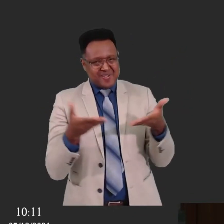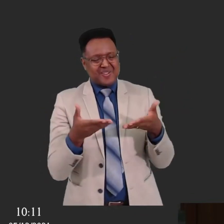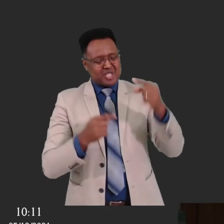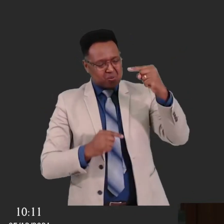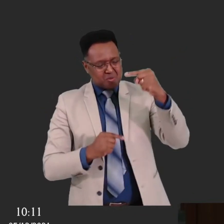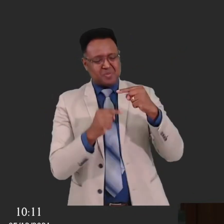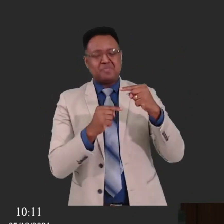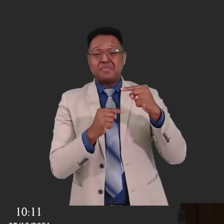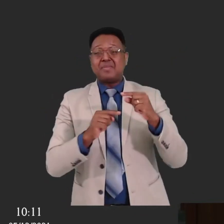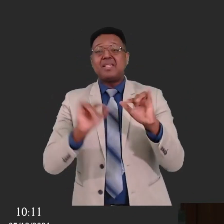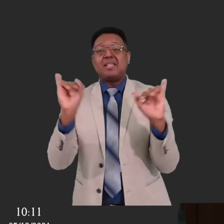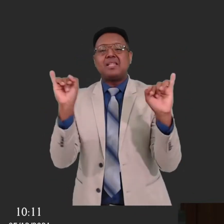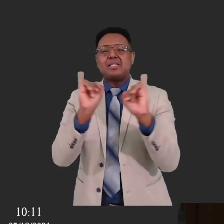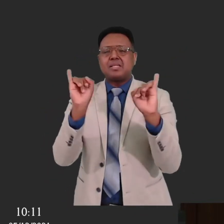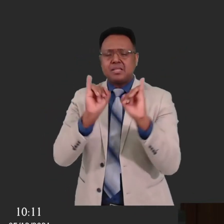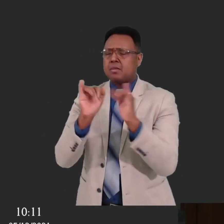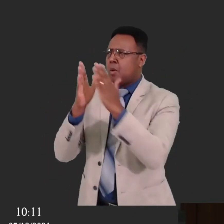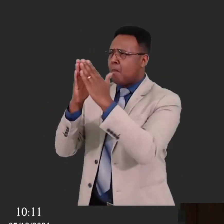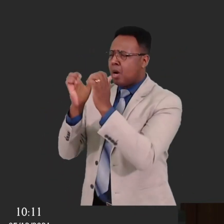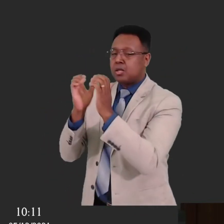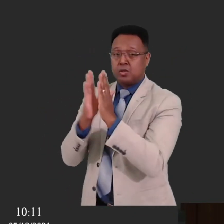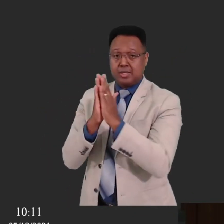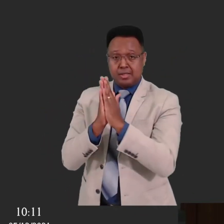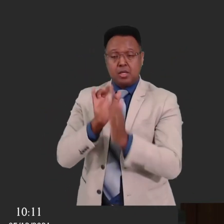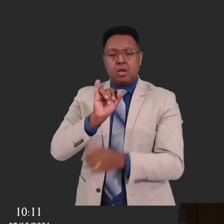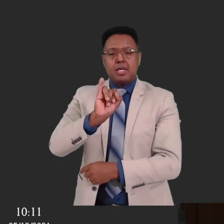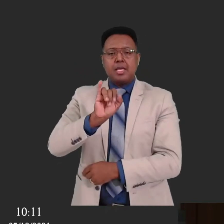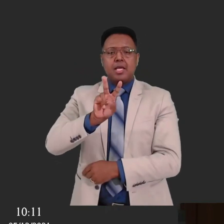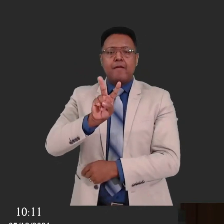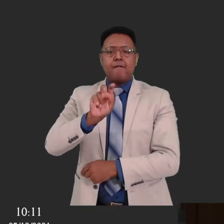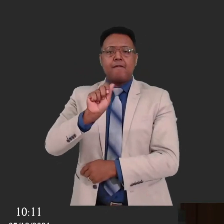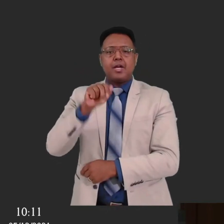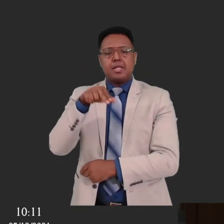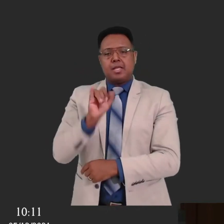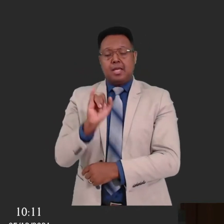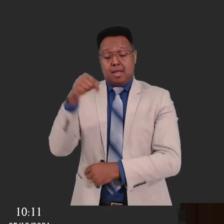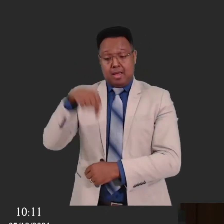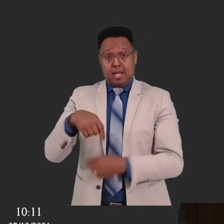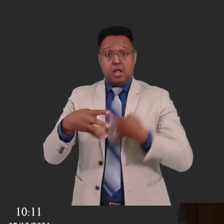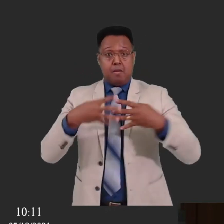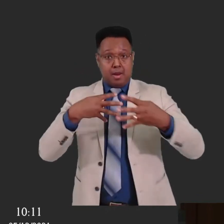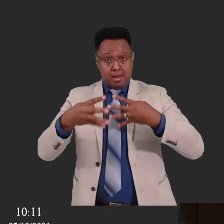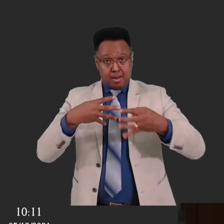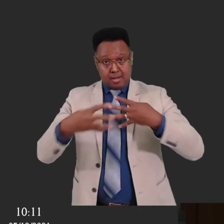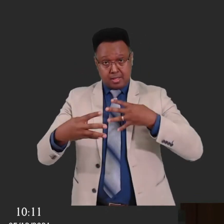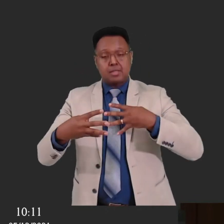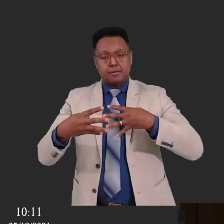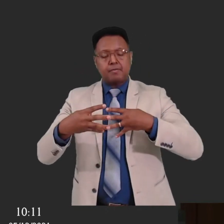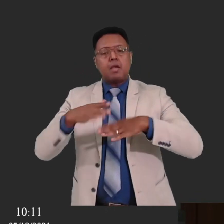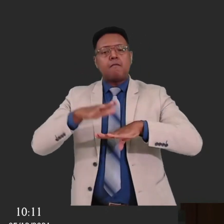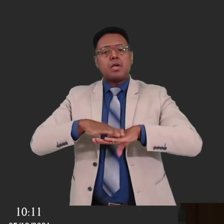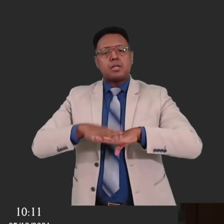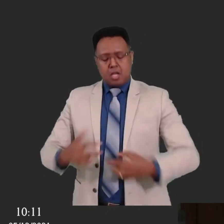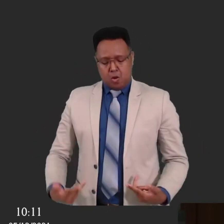pedem nossa oração. A irmã Ivanir Souza Susca, aqui do Brás, vai passar por uma